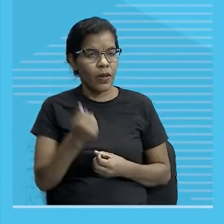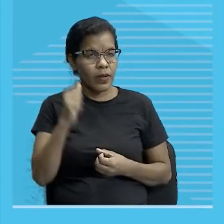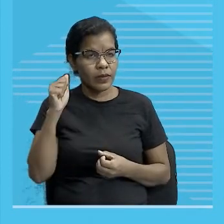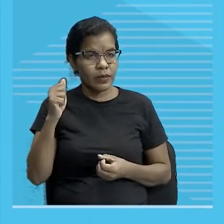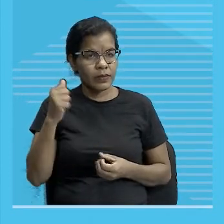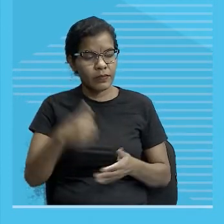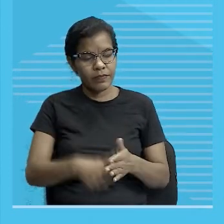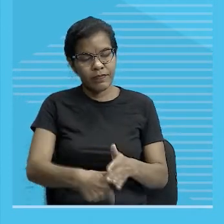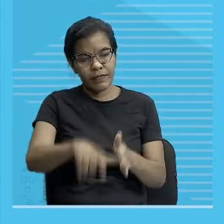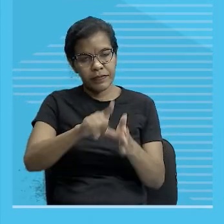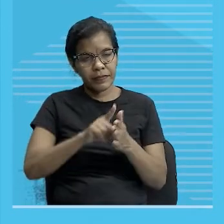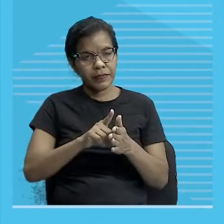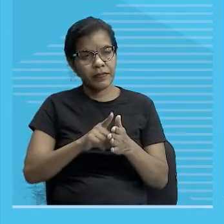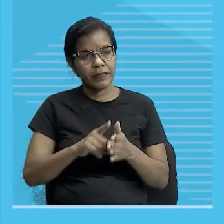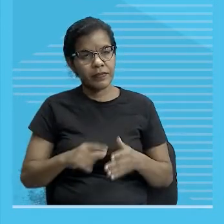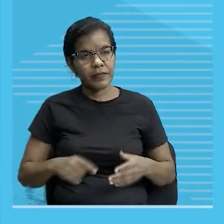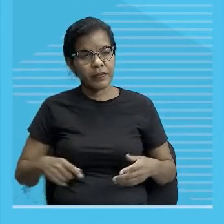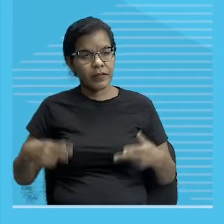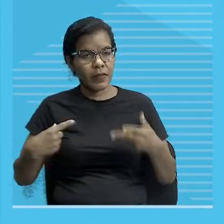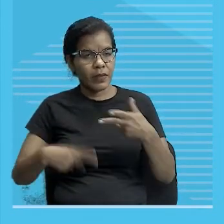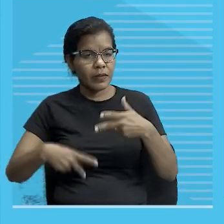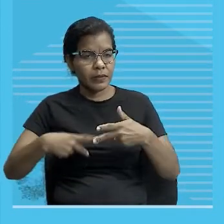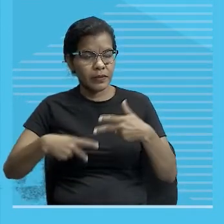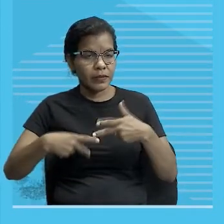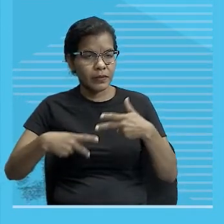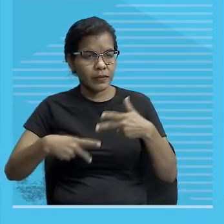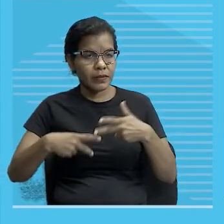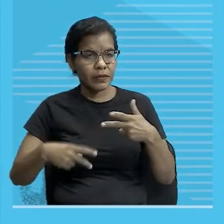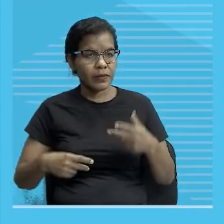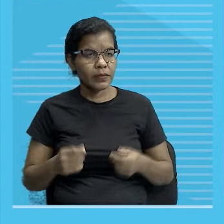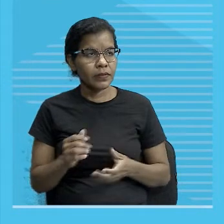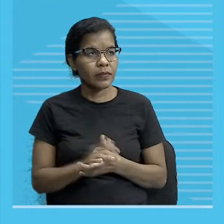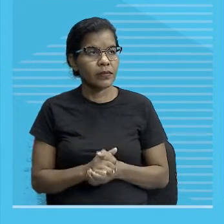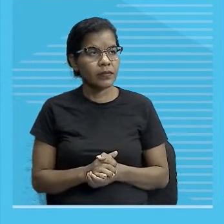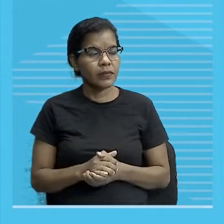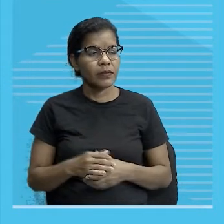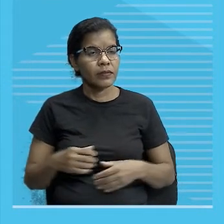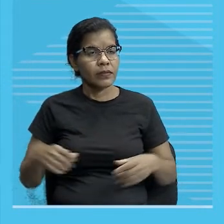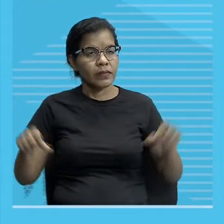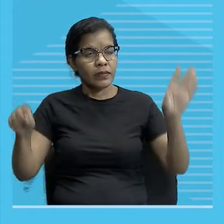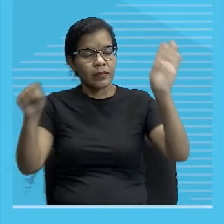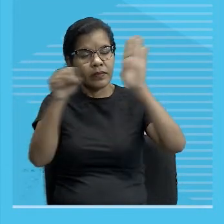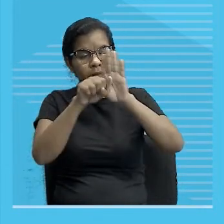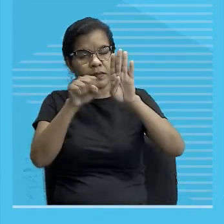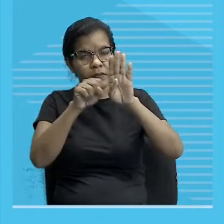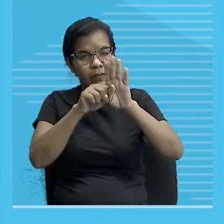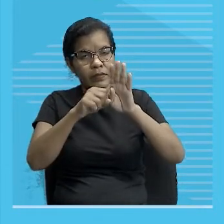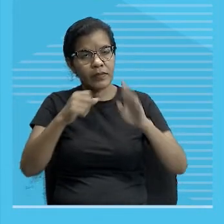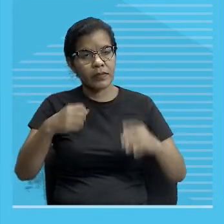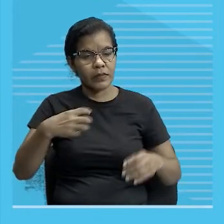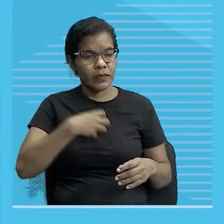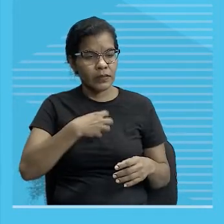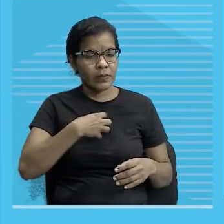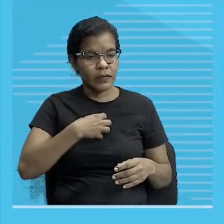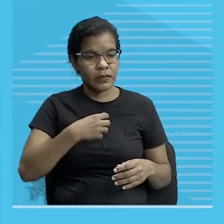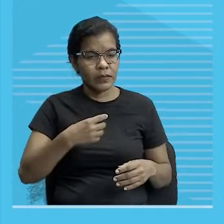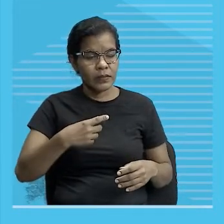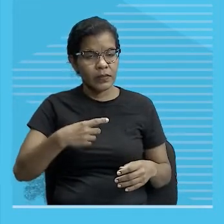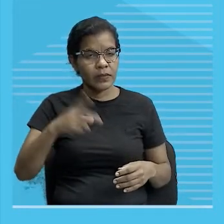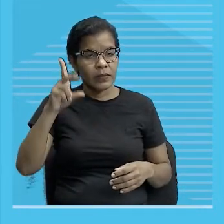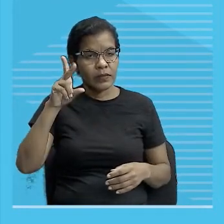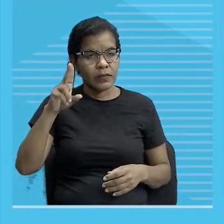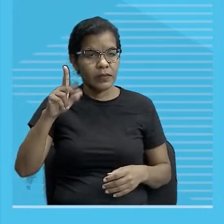que o antecede é mera preposição, tá? Se esse substantivo estiver empregado em sentido genérico. Então, veja